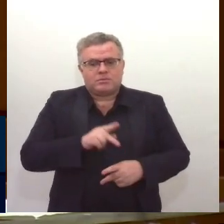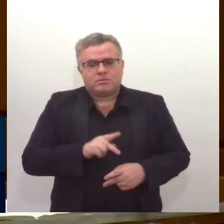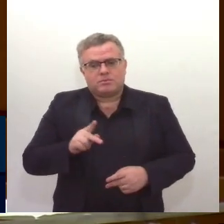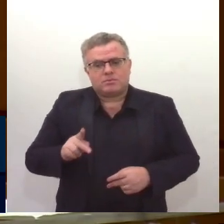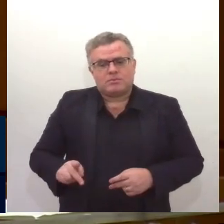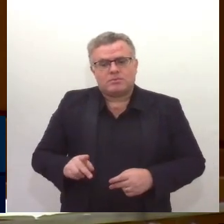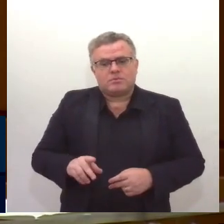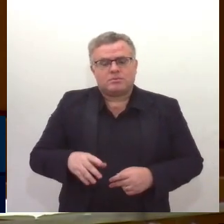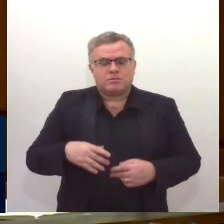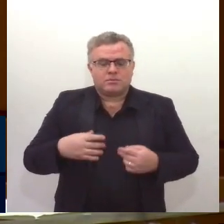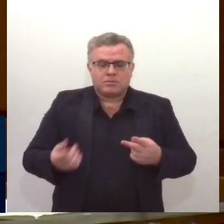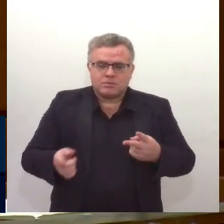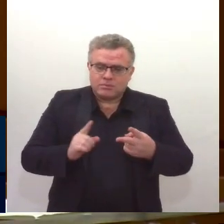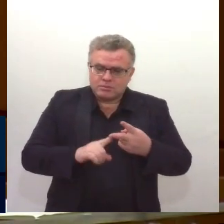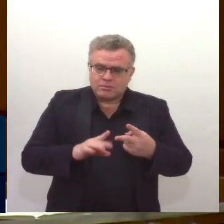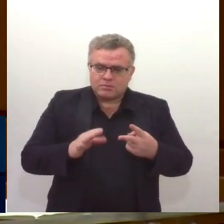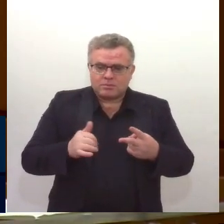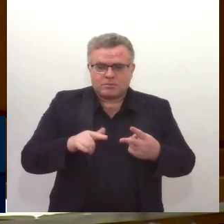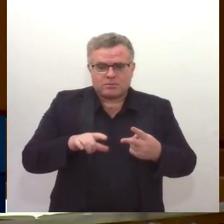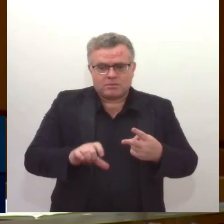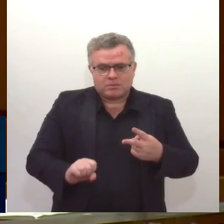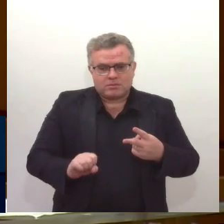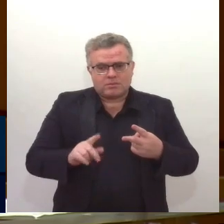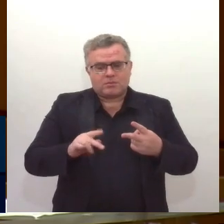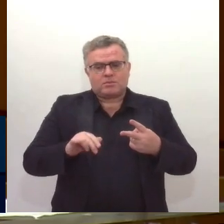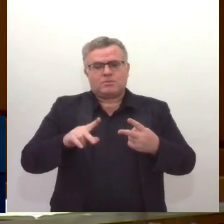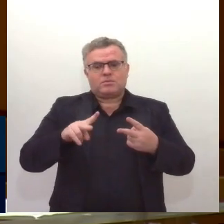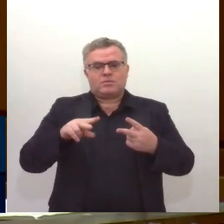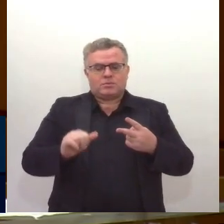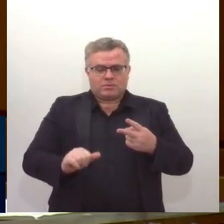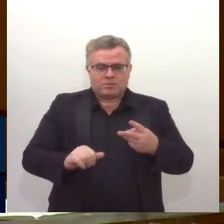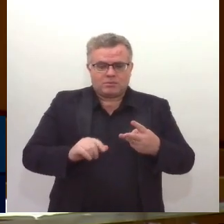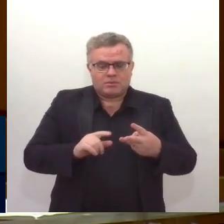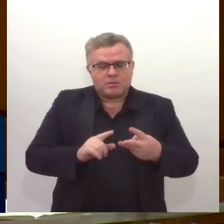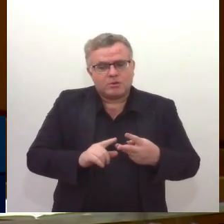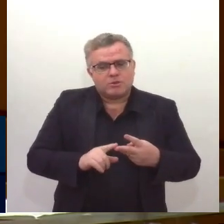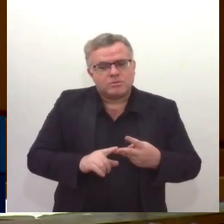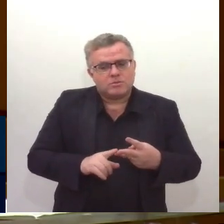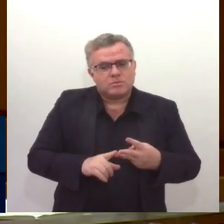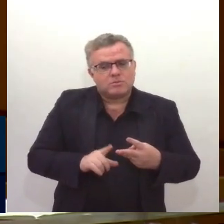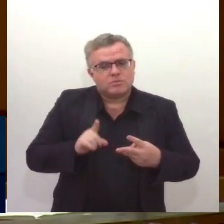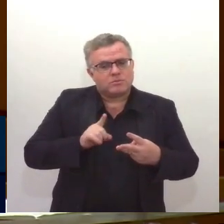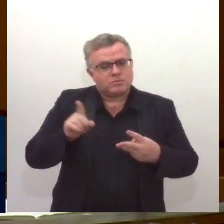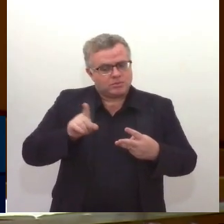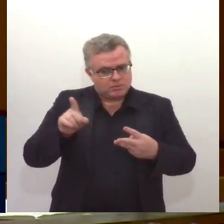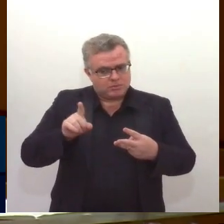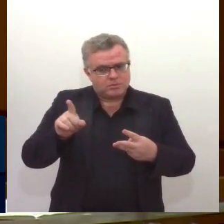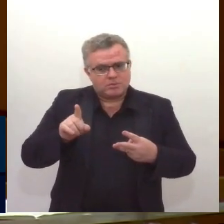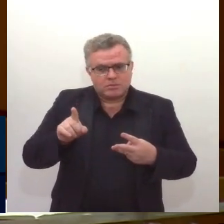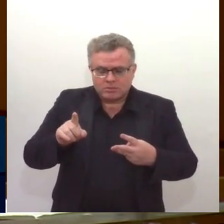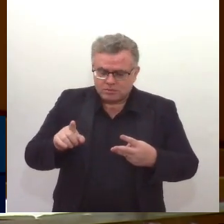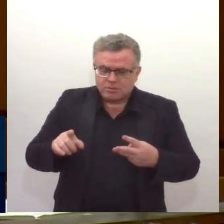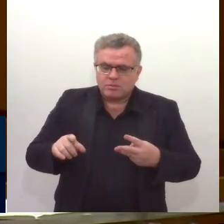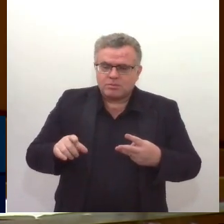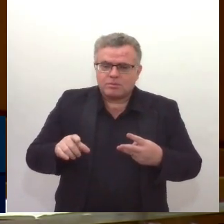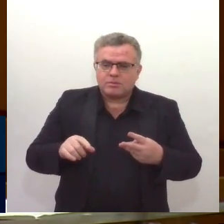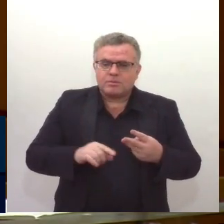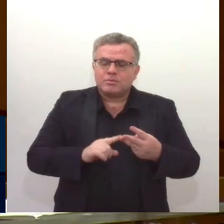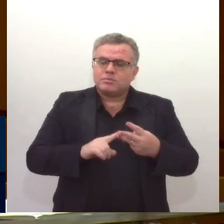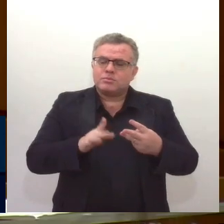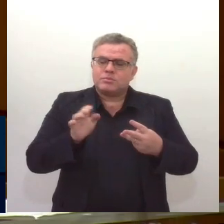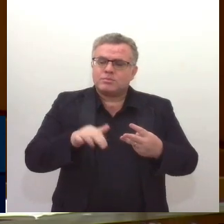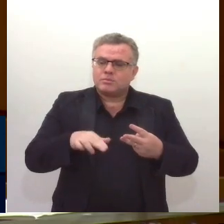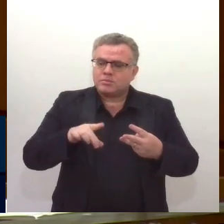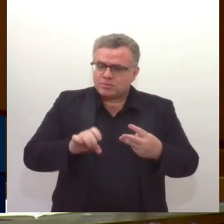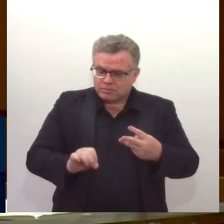de Paula, da Universidade Federal do Recôncavo Baiano, Fernando Cássio,